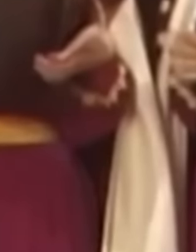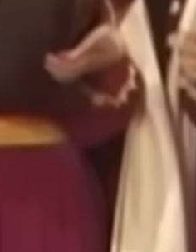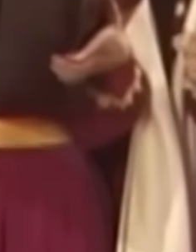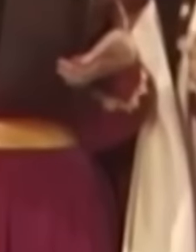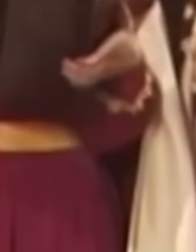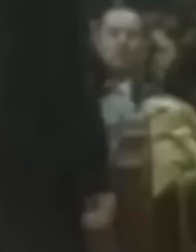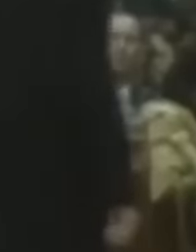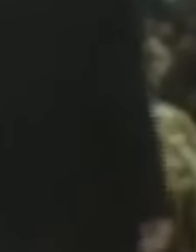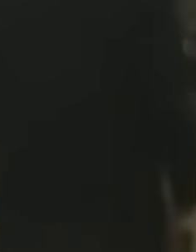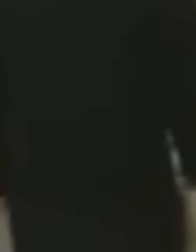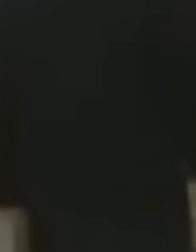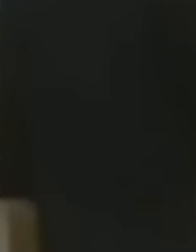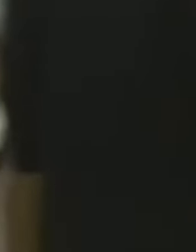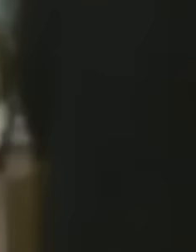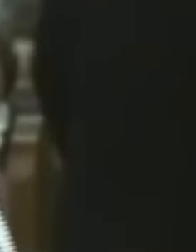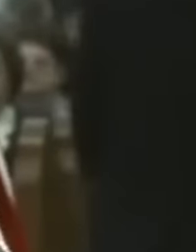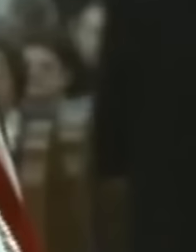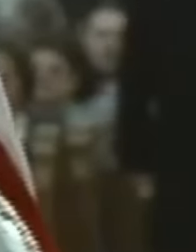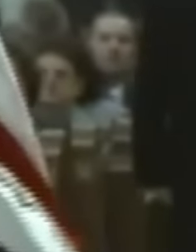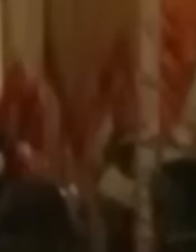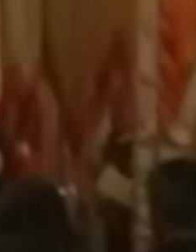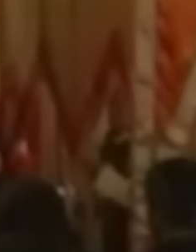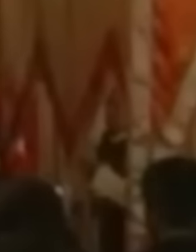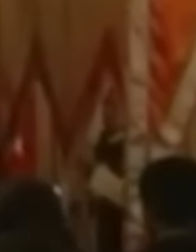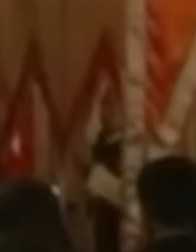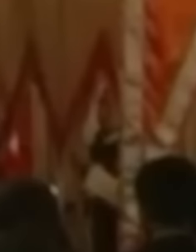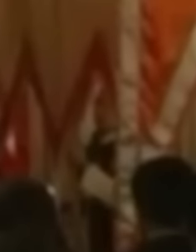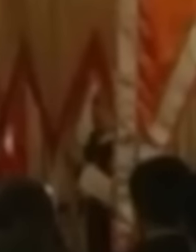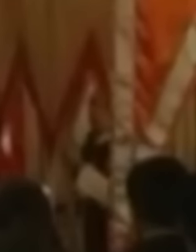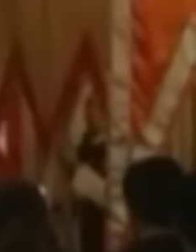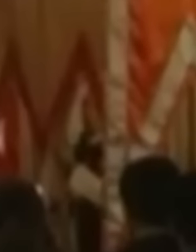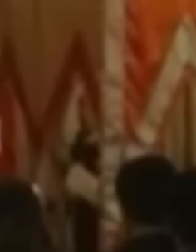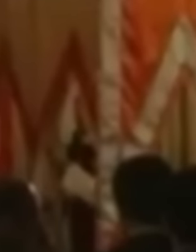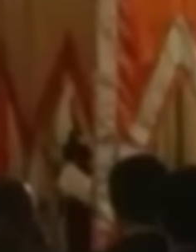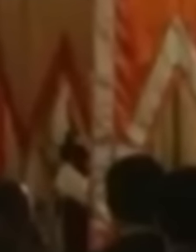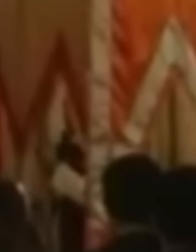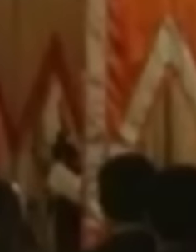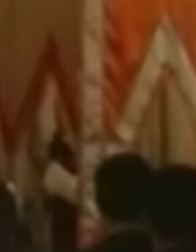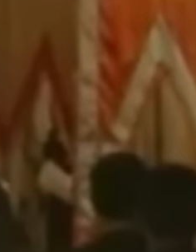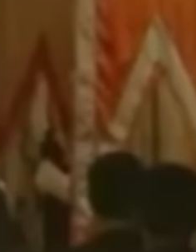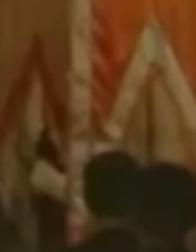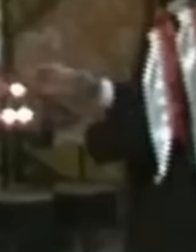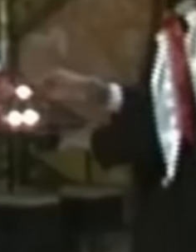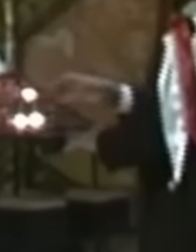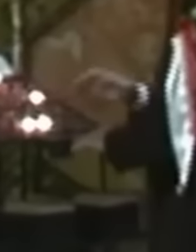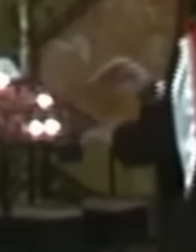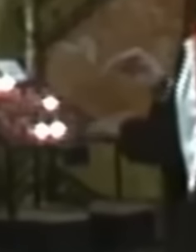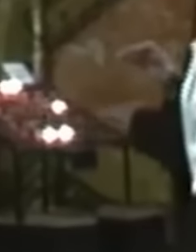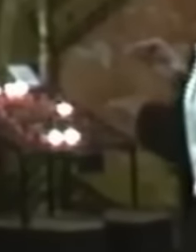fez viagens inúmeras com o coro e a banda e marcou história nessa época.